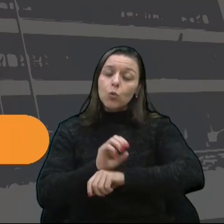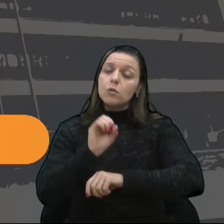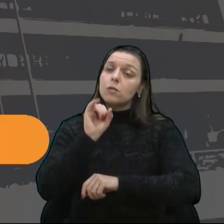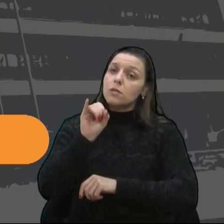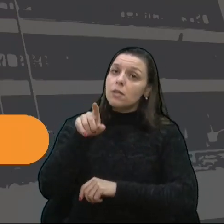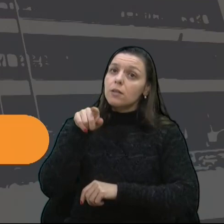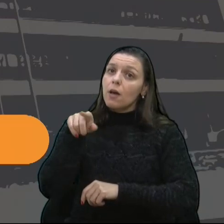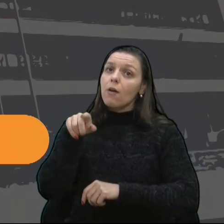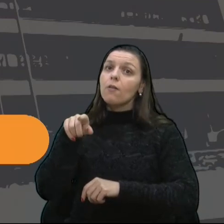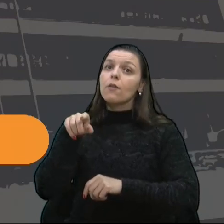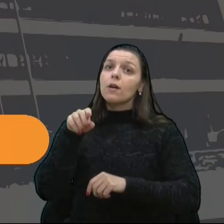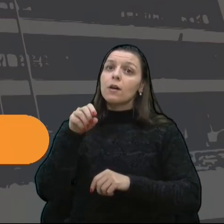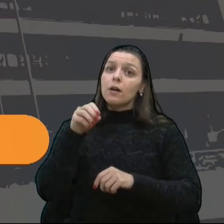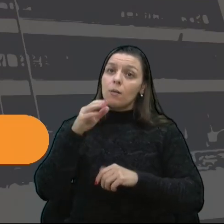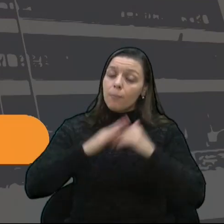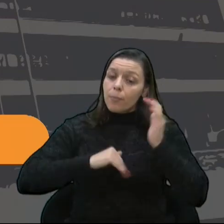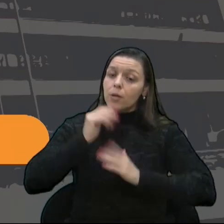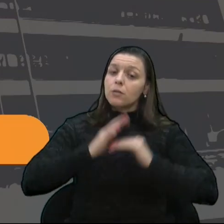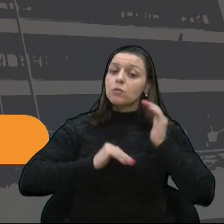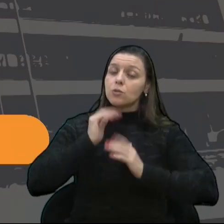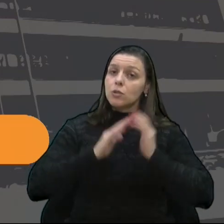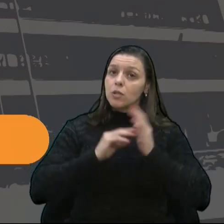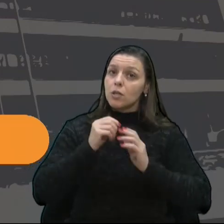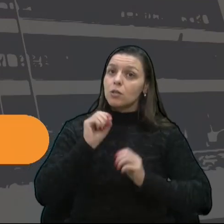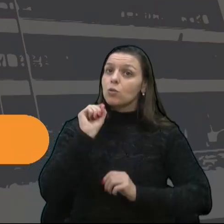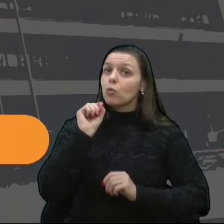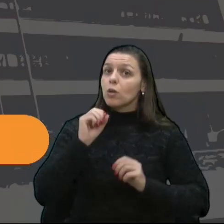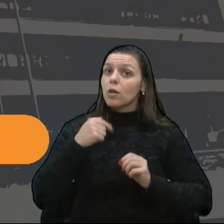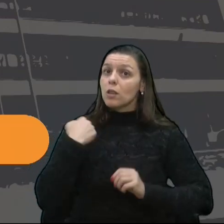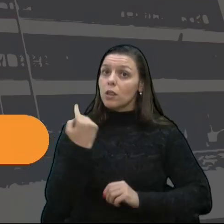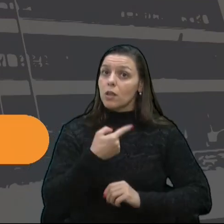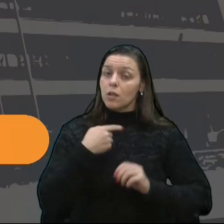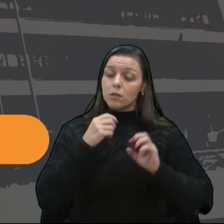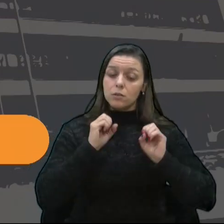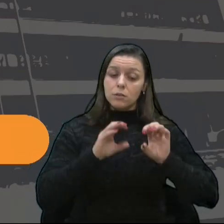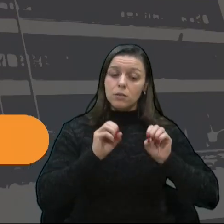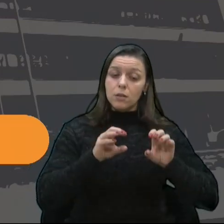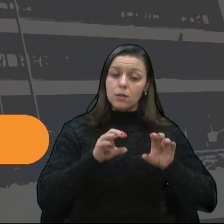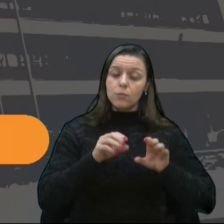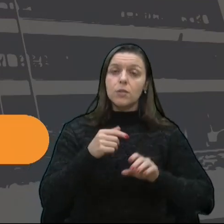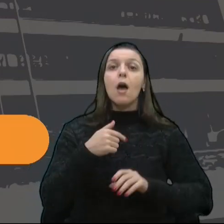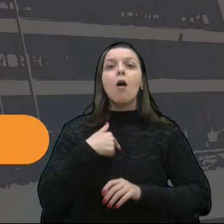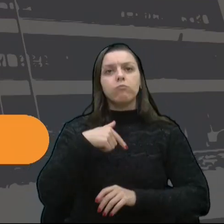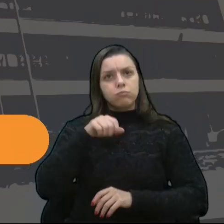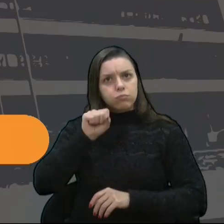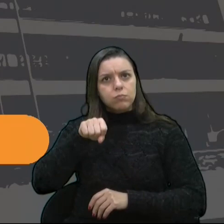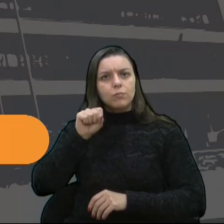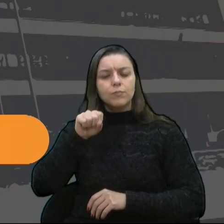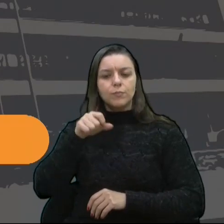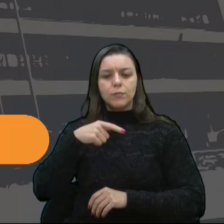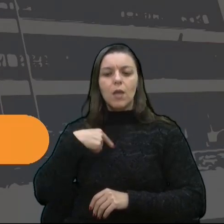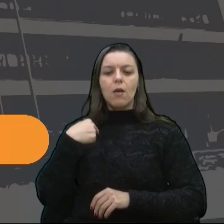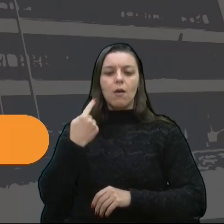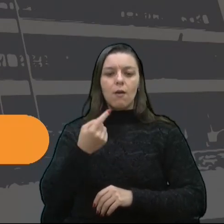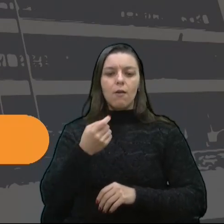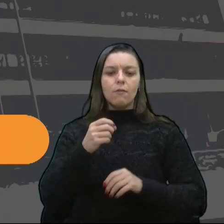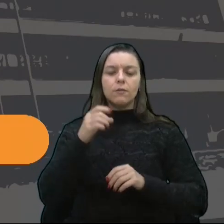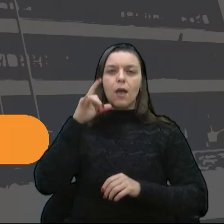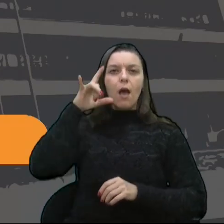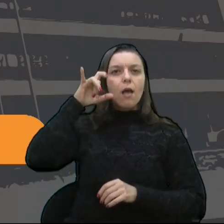que a gente ensinou. E a gente viu, por exemplo, que vários deles estavam pegando e fazendo o Instagram